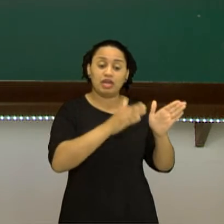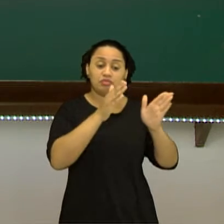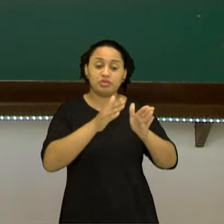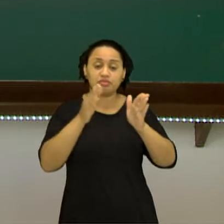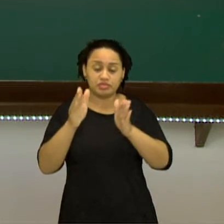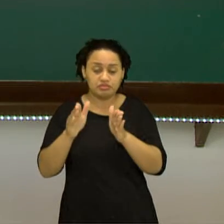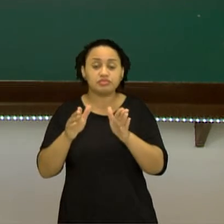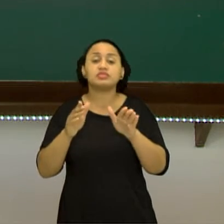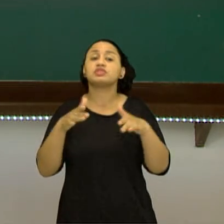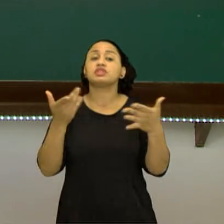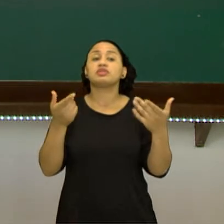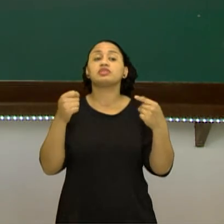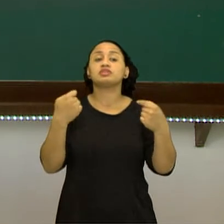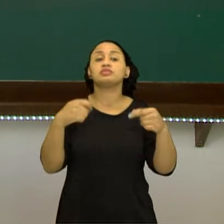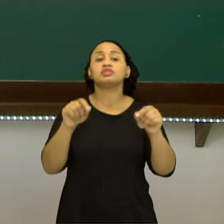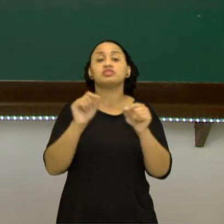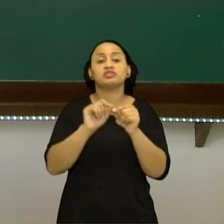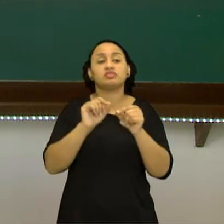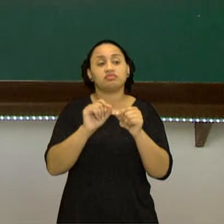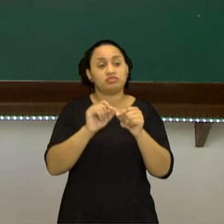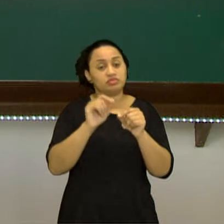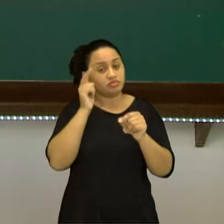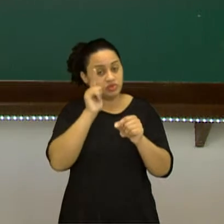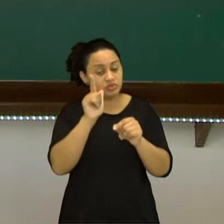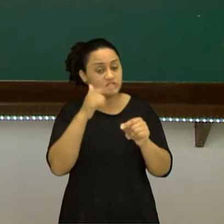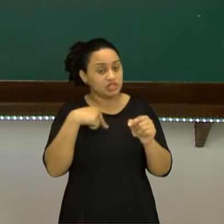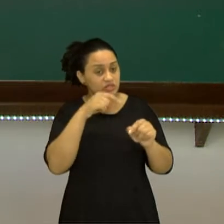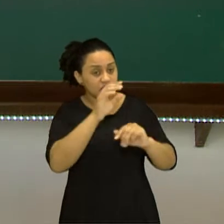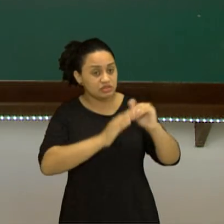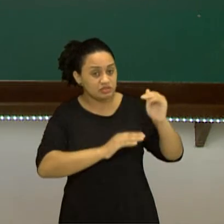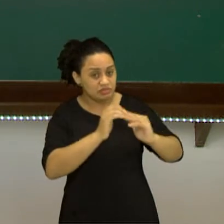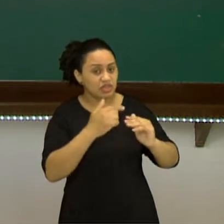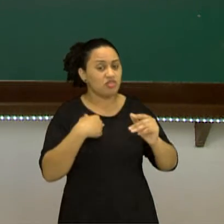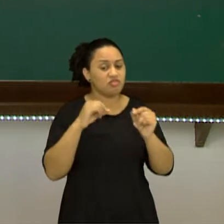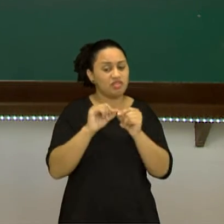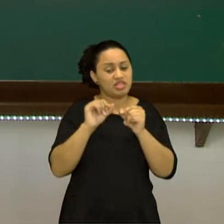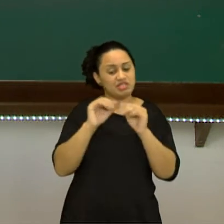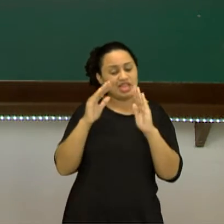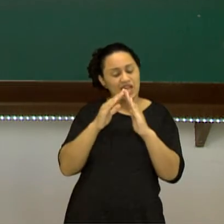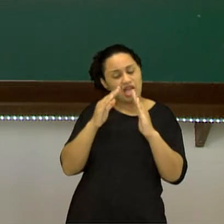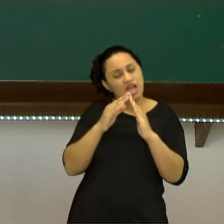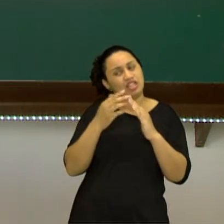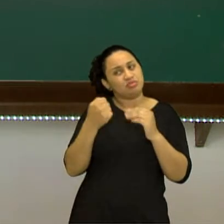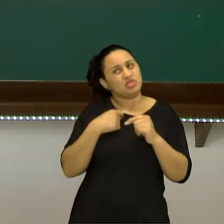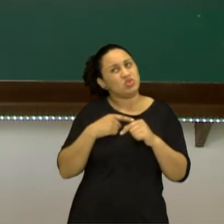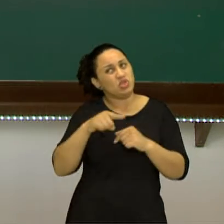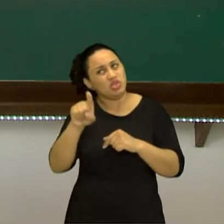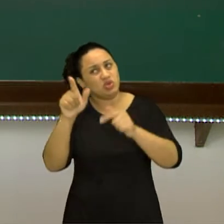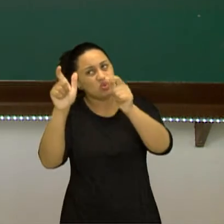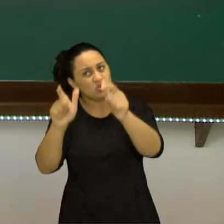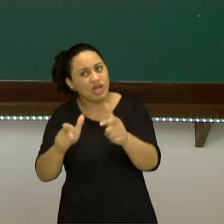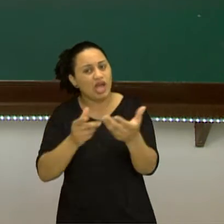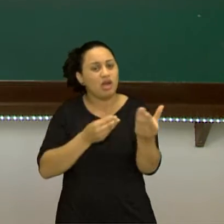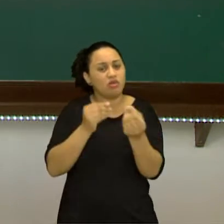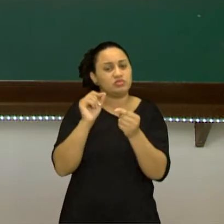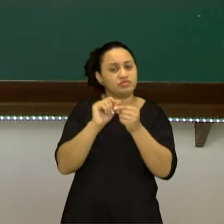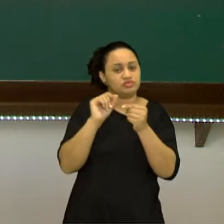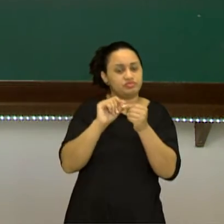que eu preciso para realizar essa tarefa, né? Algo que eu faço em casa, como que é a realização dessa